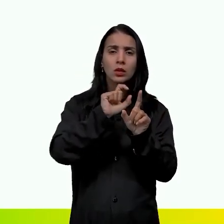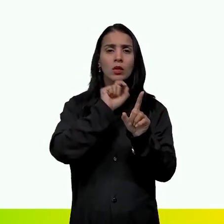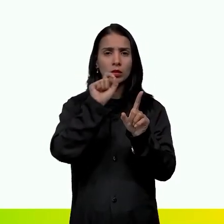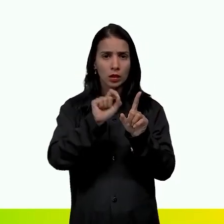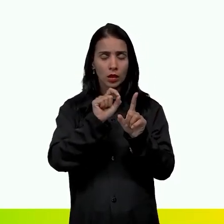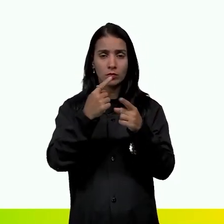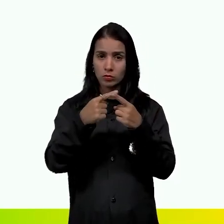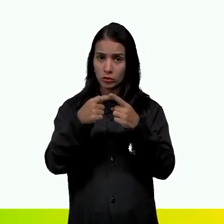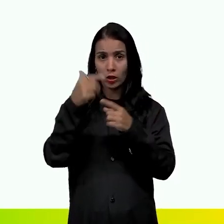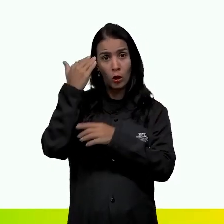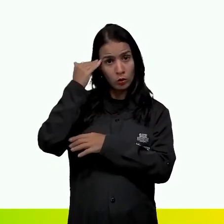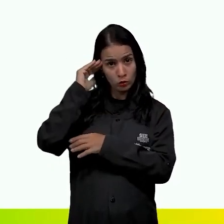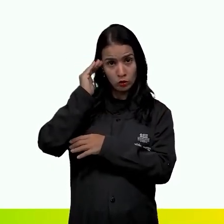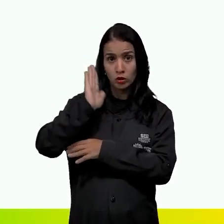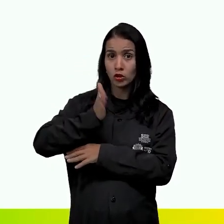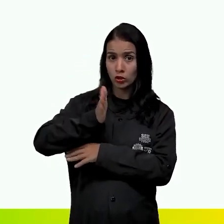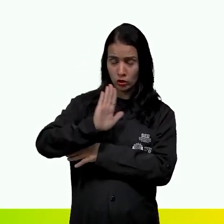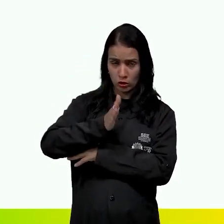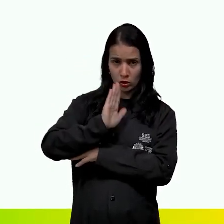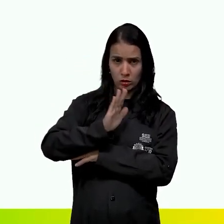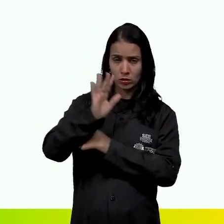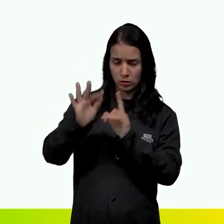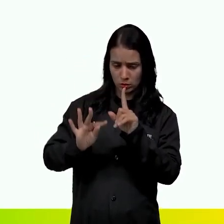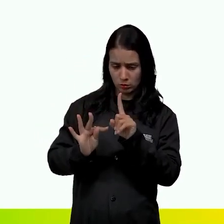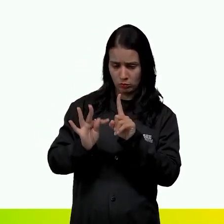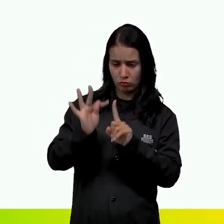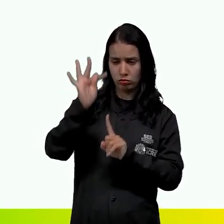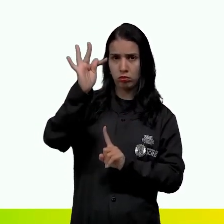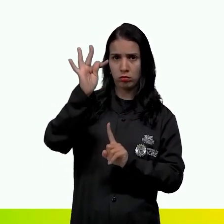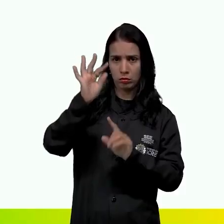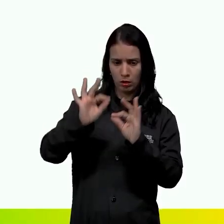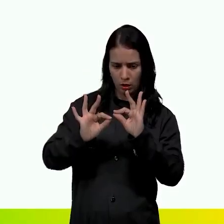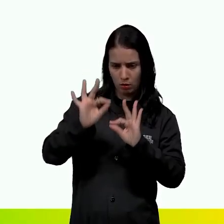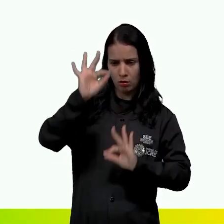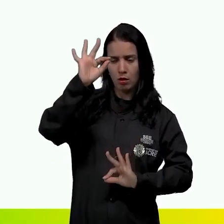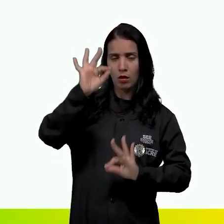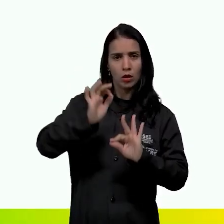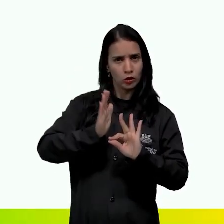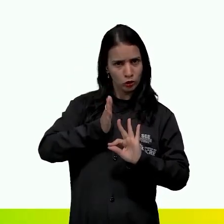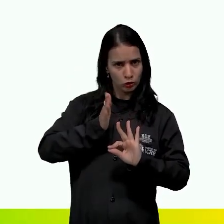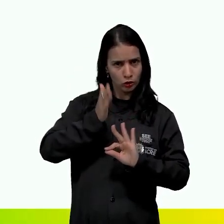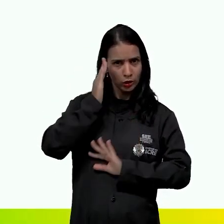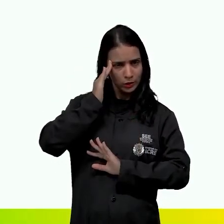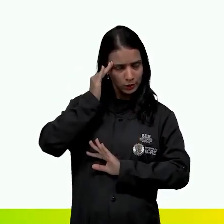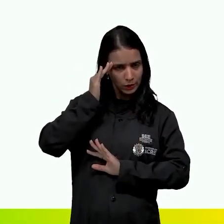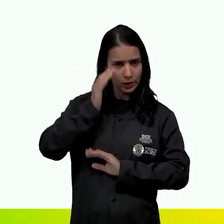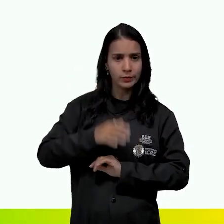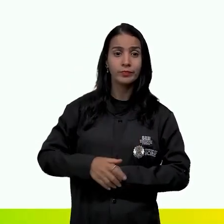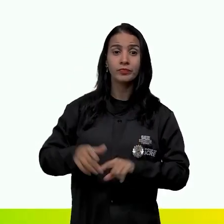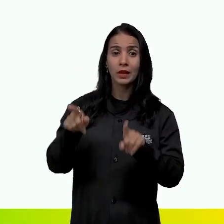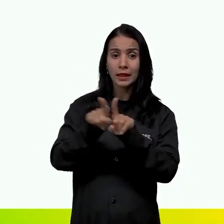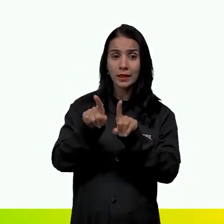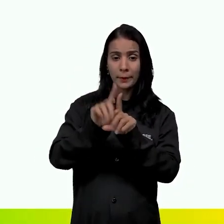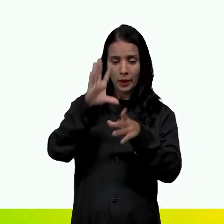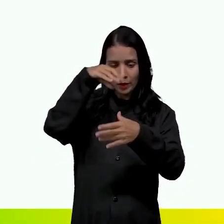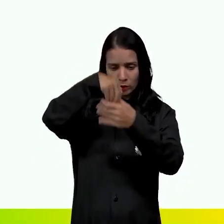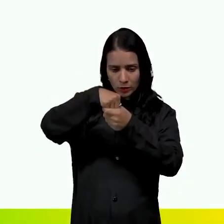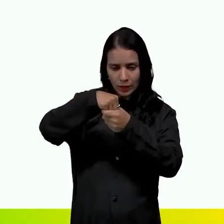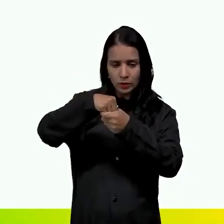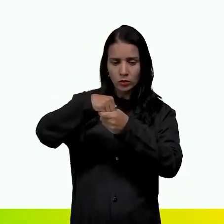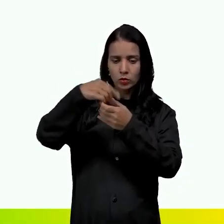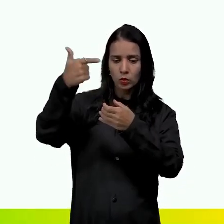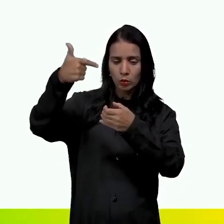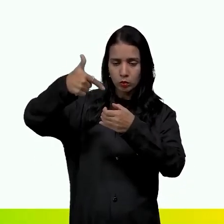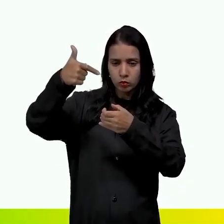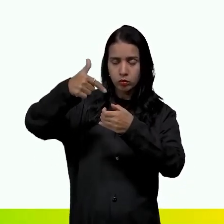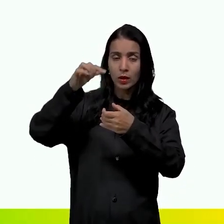a altura dessa pirâmide maior e seu volume, então é natural que eu determine esse valor de x aqui. Vamos já determinar